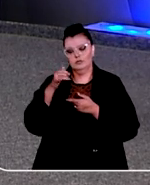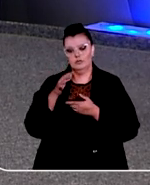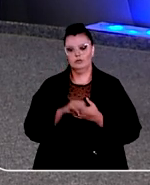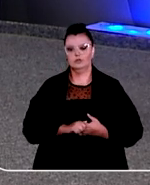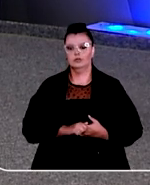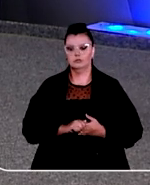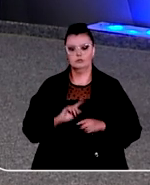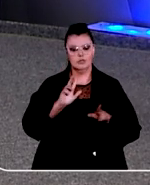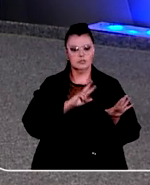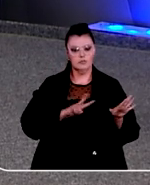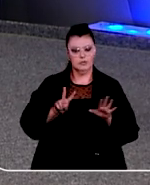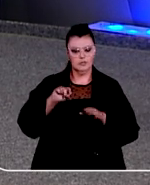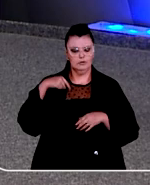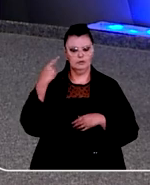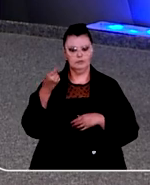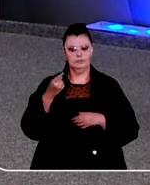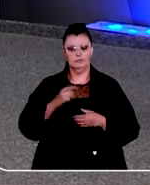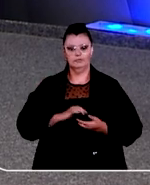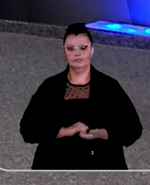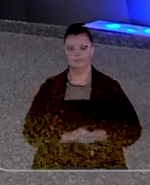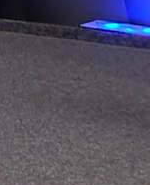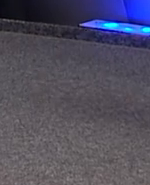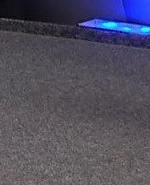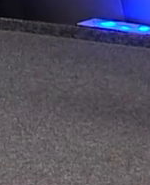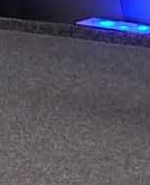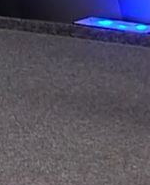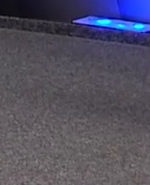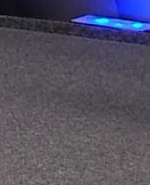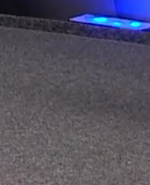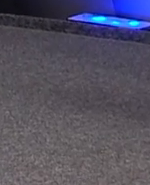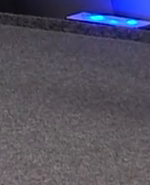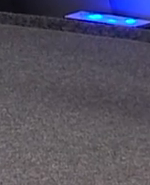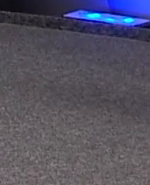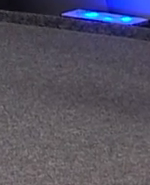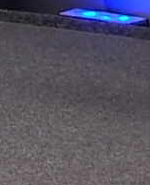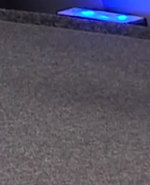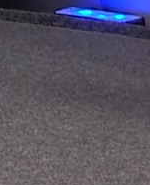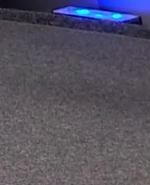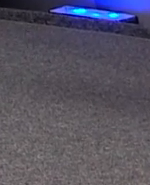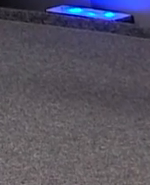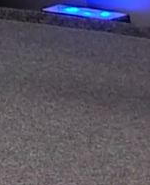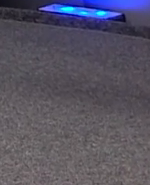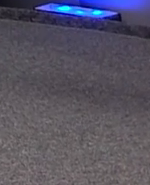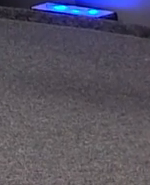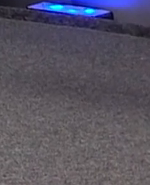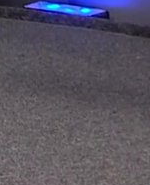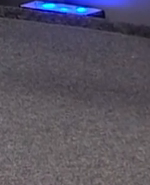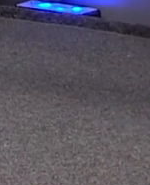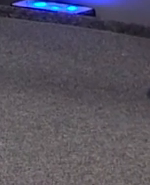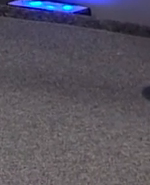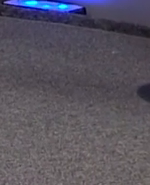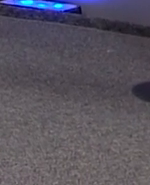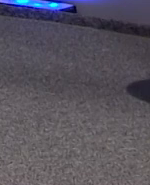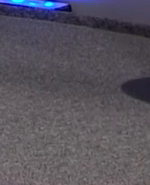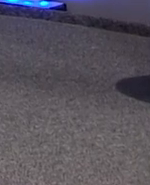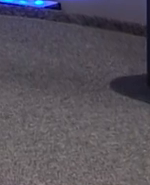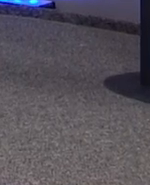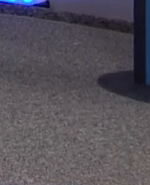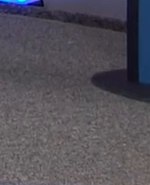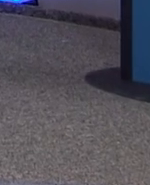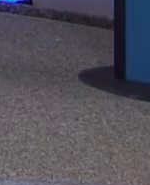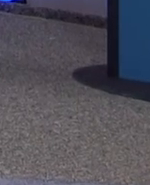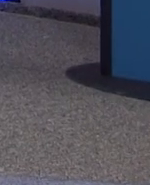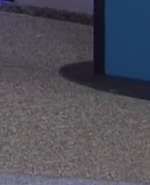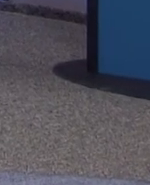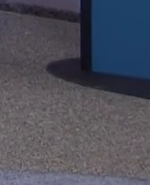página do prêmio e vamos ficando por aqui Siga a gente nas redes sociais YouTube e podcast